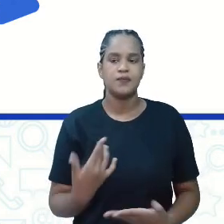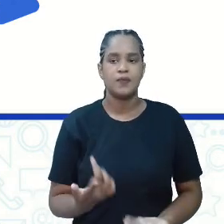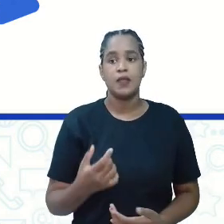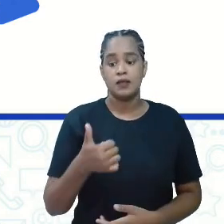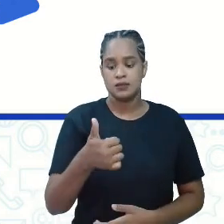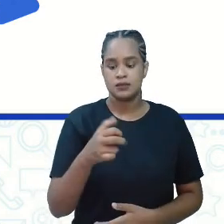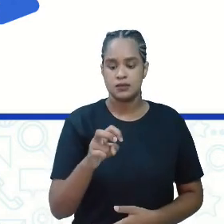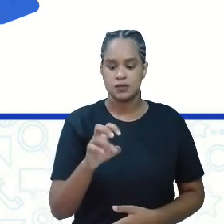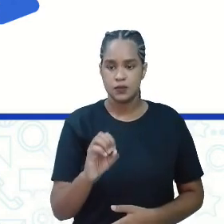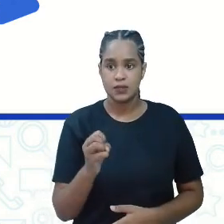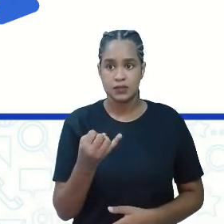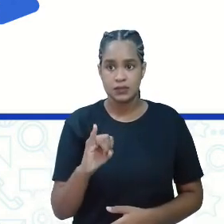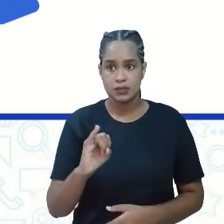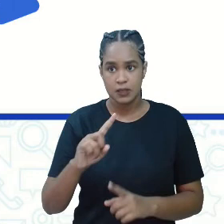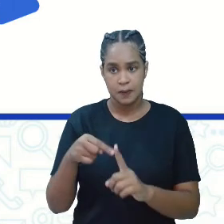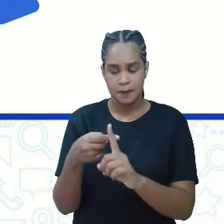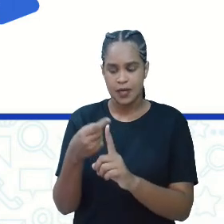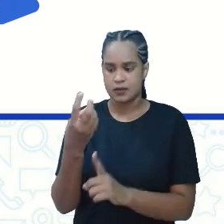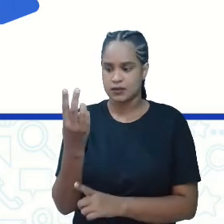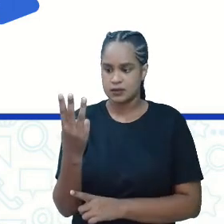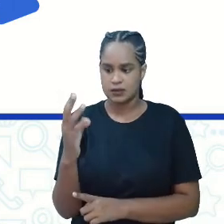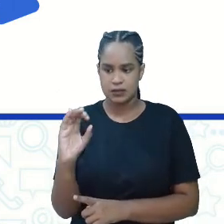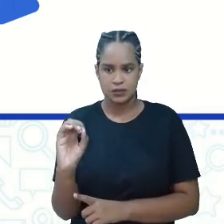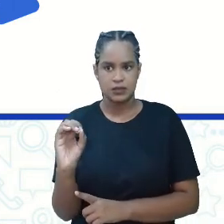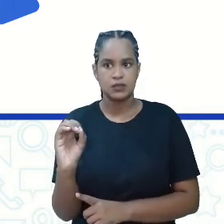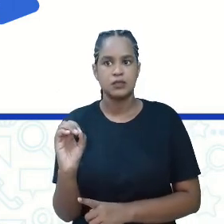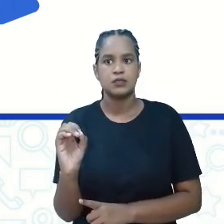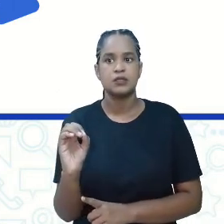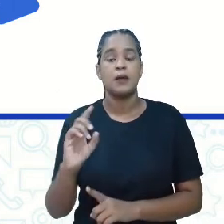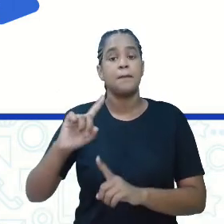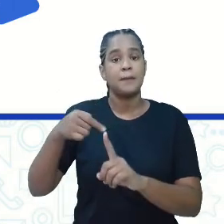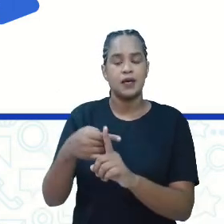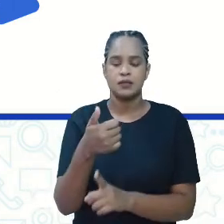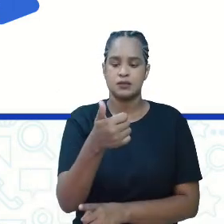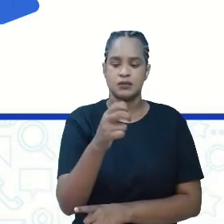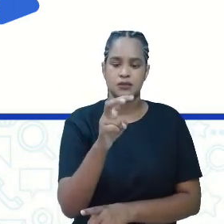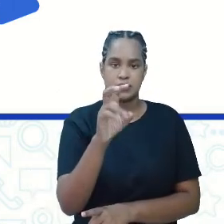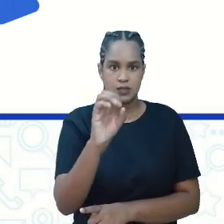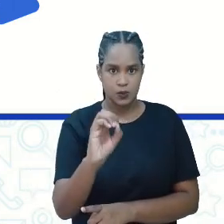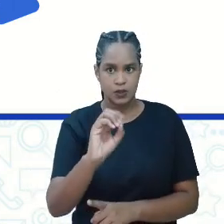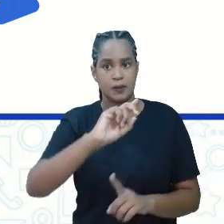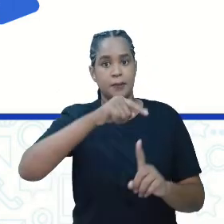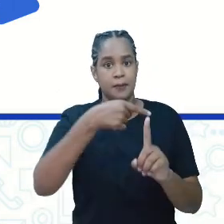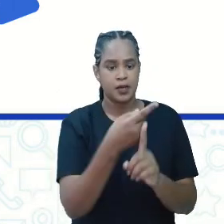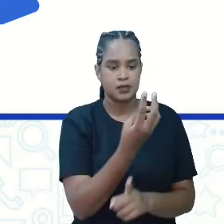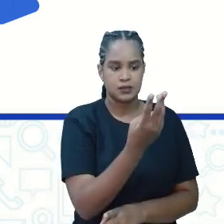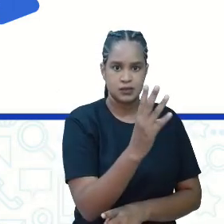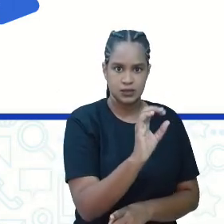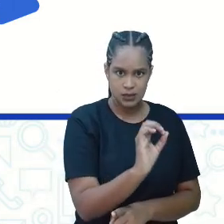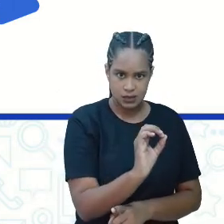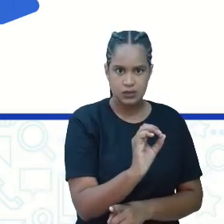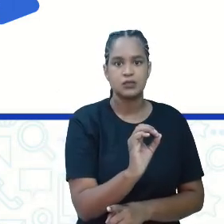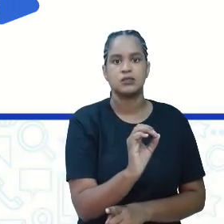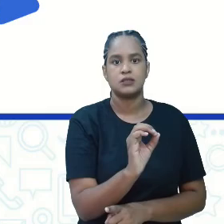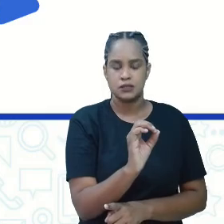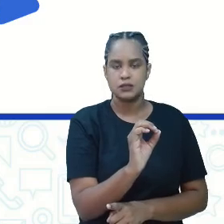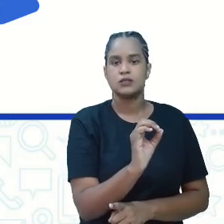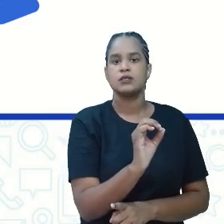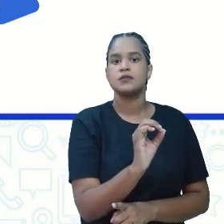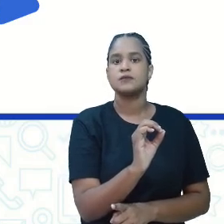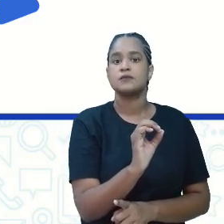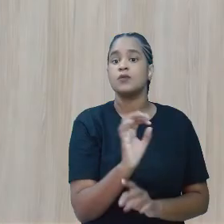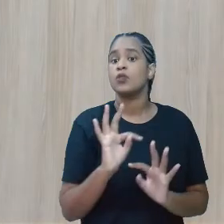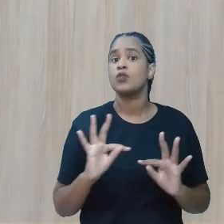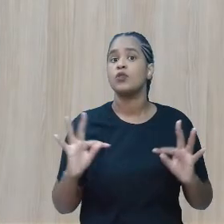se eu somar com esse ângulo de 30, com mais 150 e com mais 30 graus,